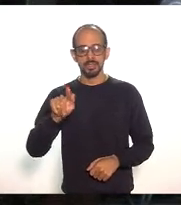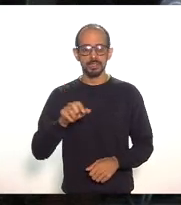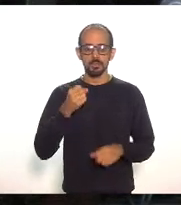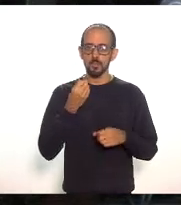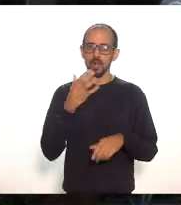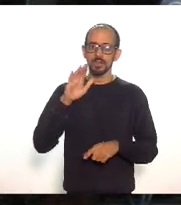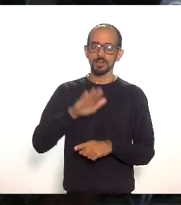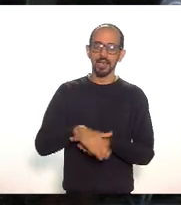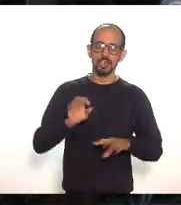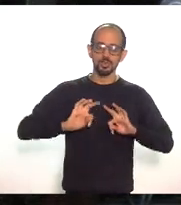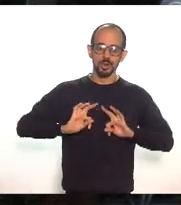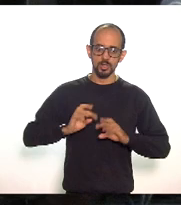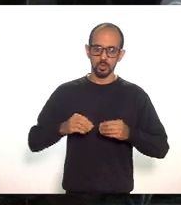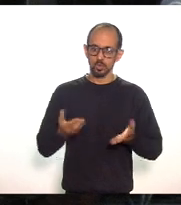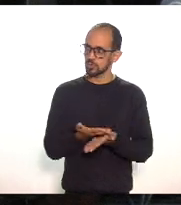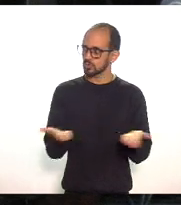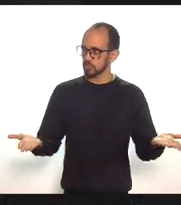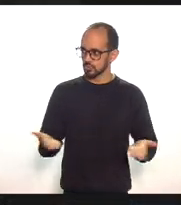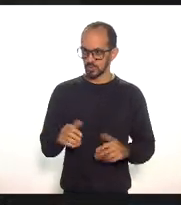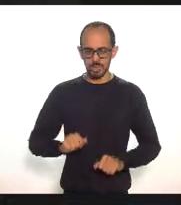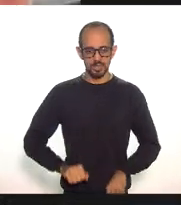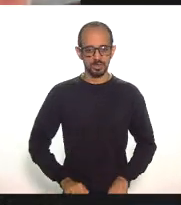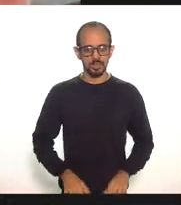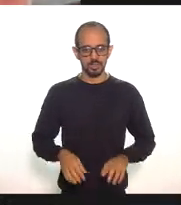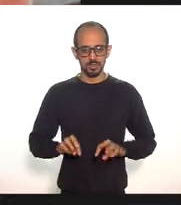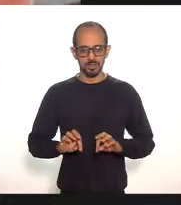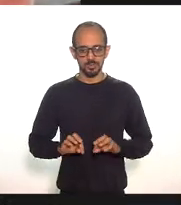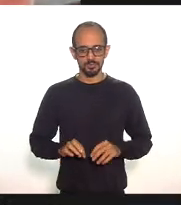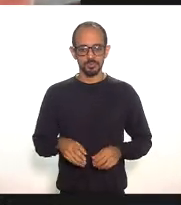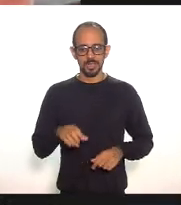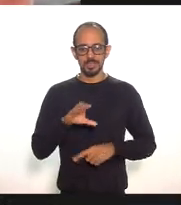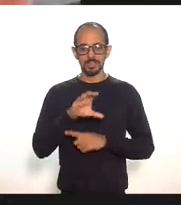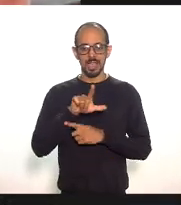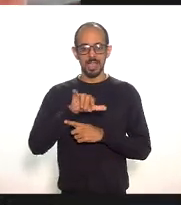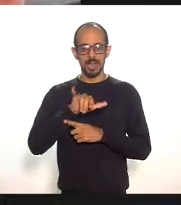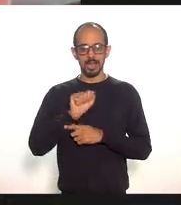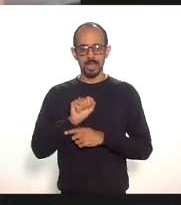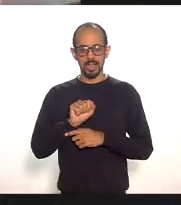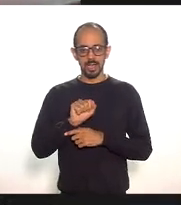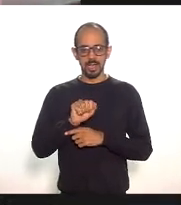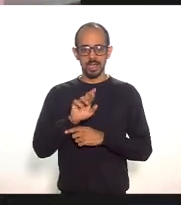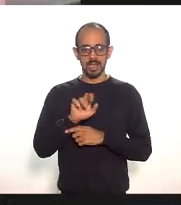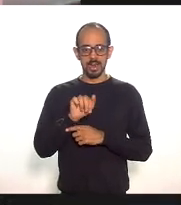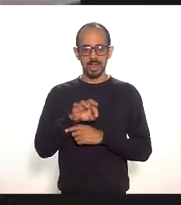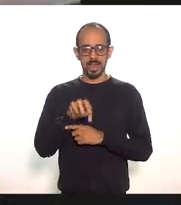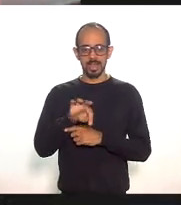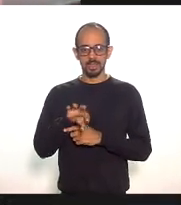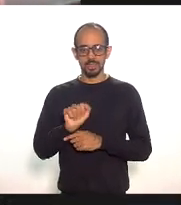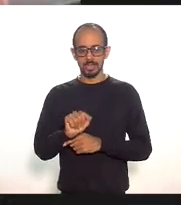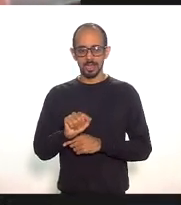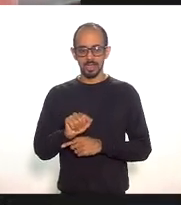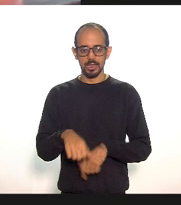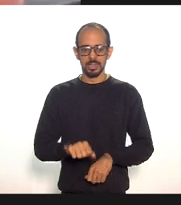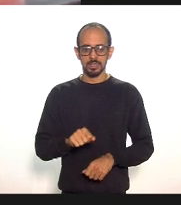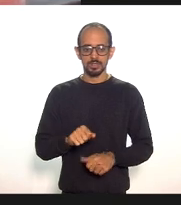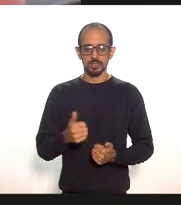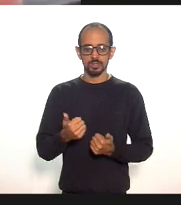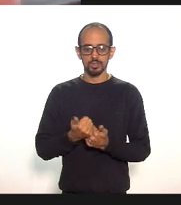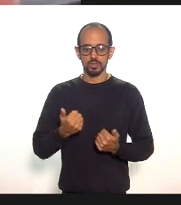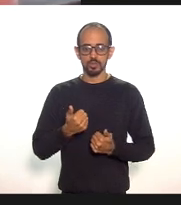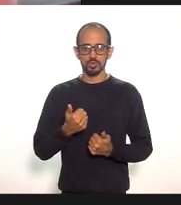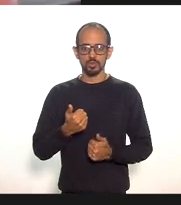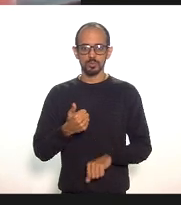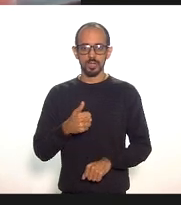tarde, presidente. Meu presidente. Boa. Célia, Renata, enfermeira, subtenente Bernardo,